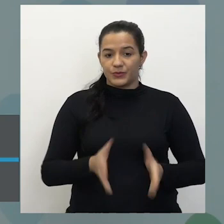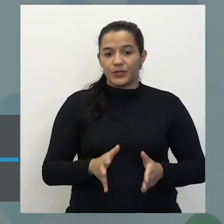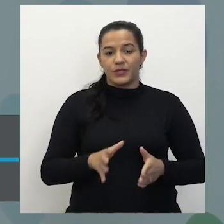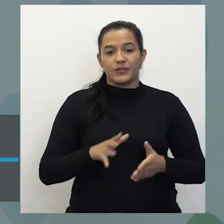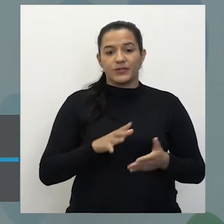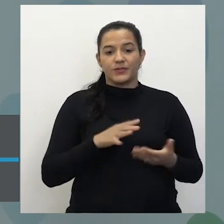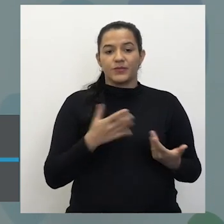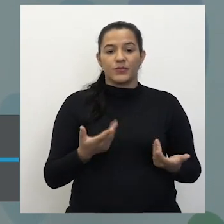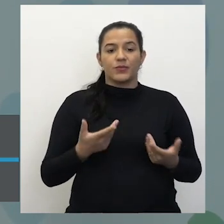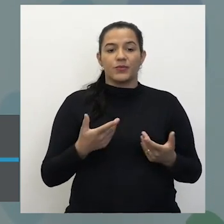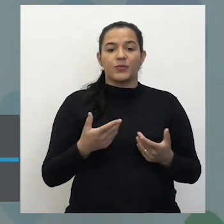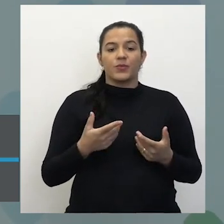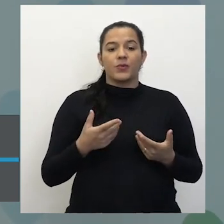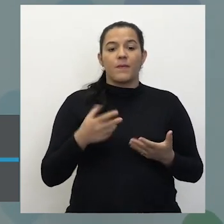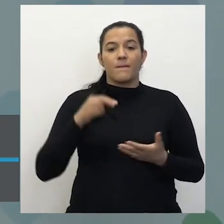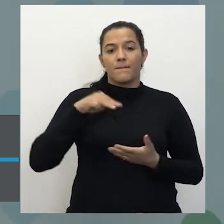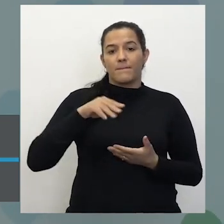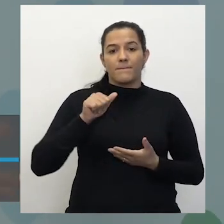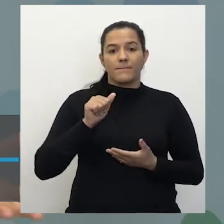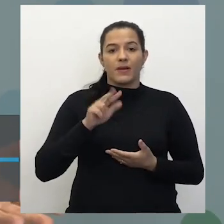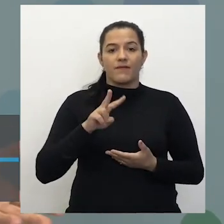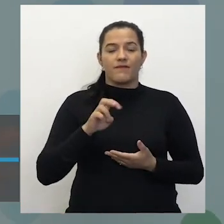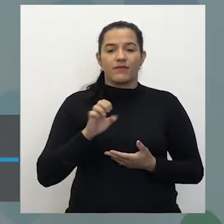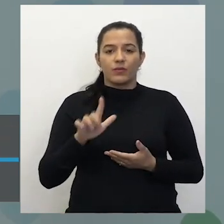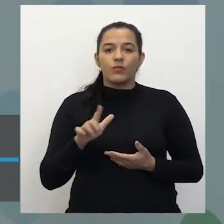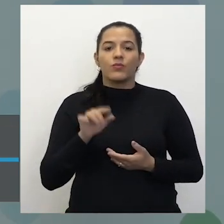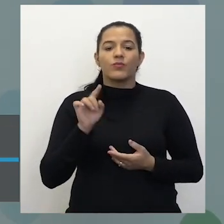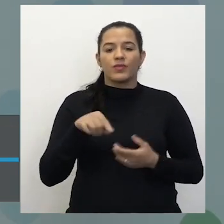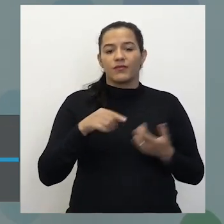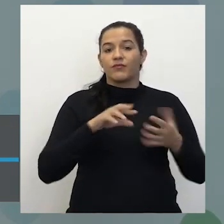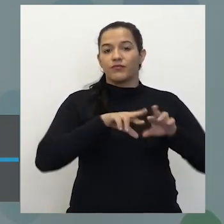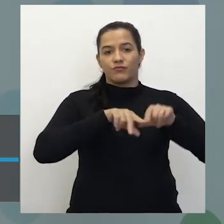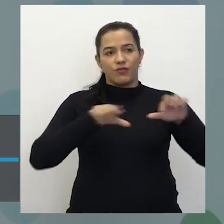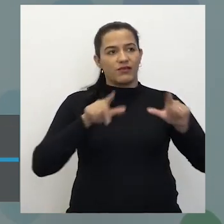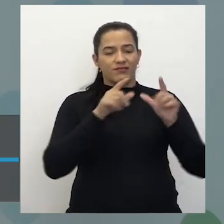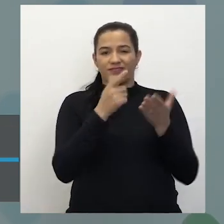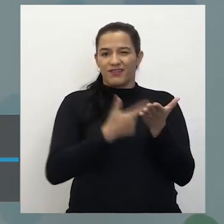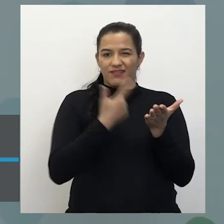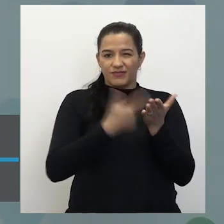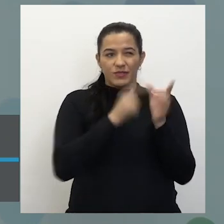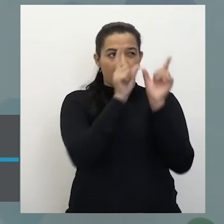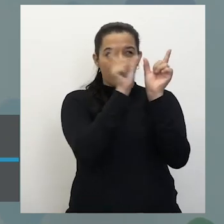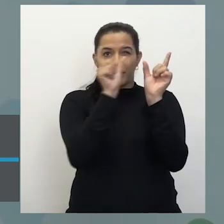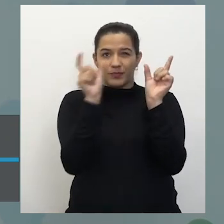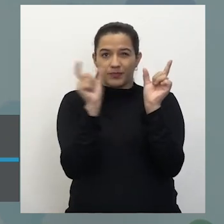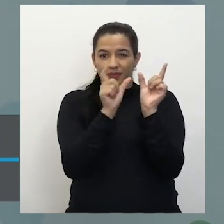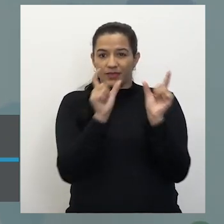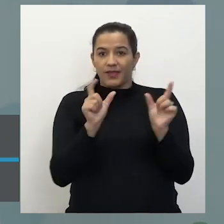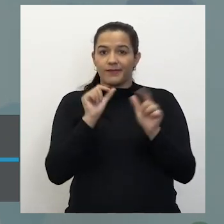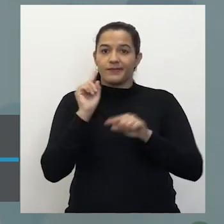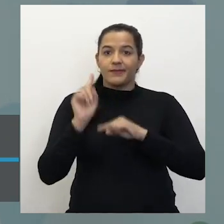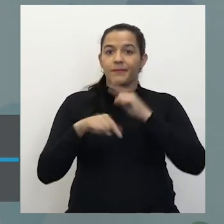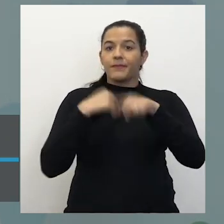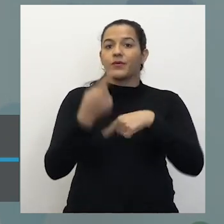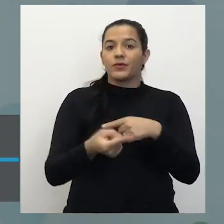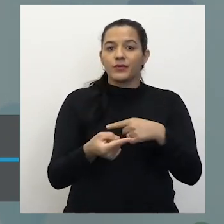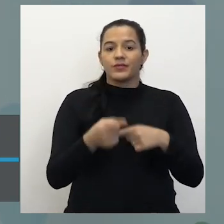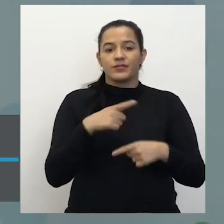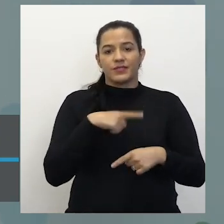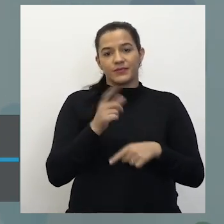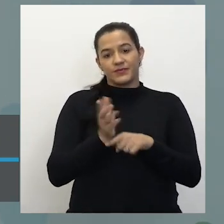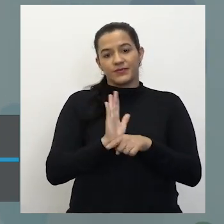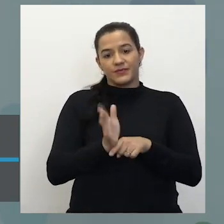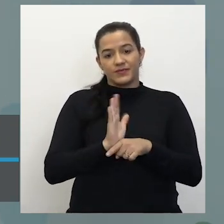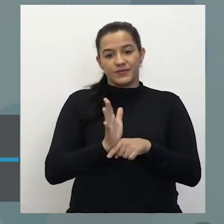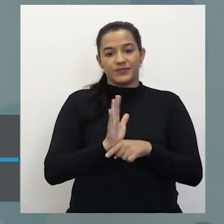de quadrinhos, né? O universo Marvel, que são todos heróis de quadrinhos, revistas em quadrinhos que viraram filmes, né? Para as pessoas da minha geração, isso foi